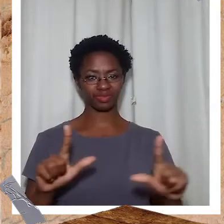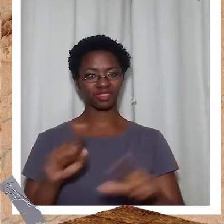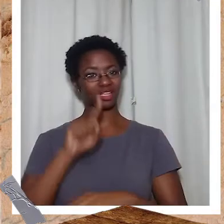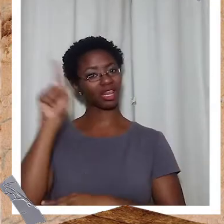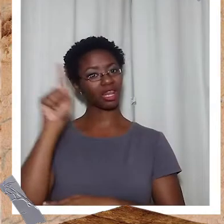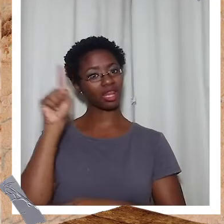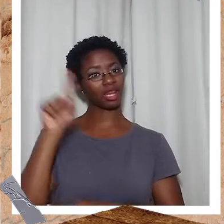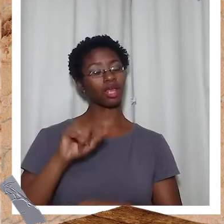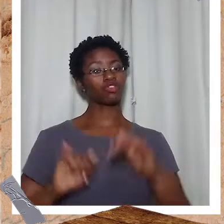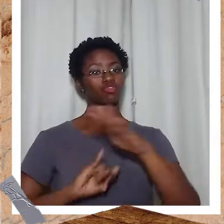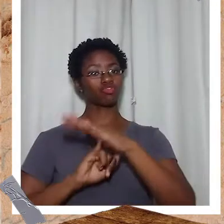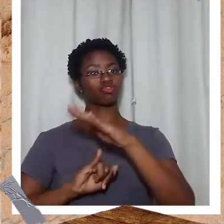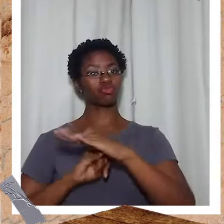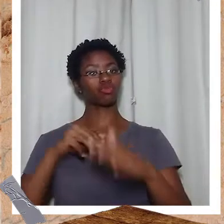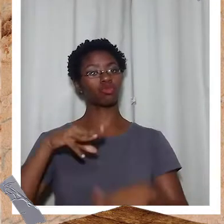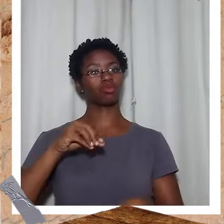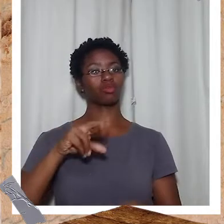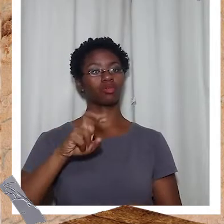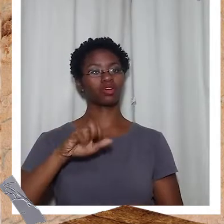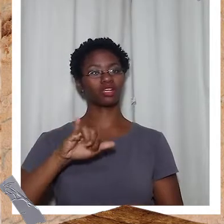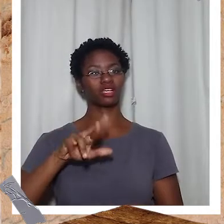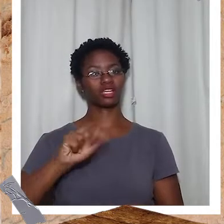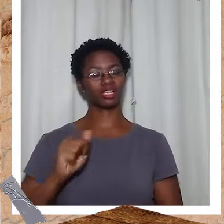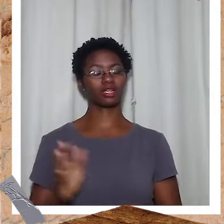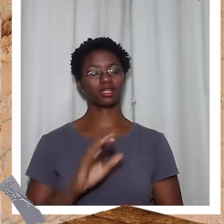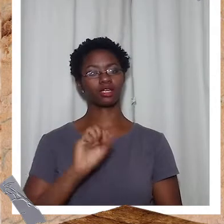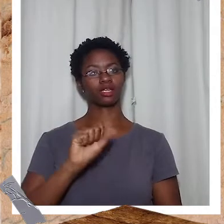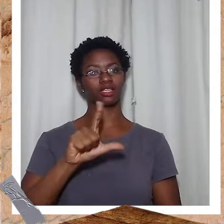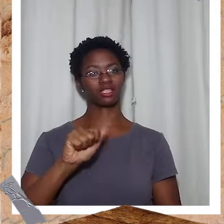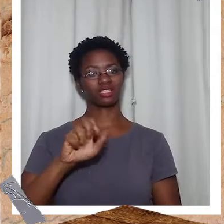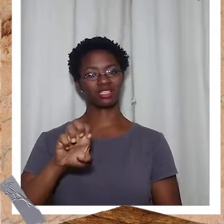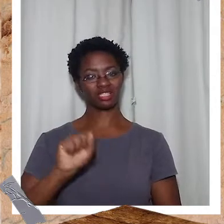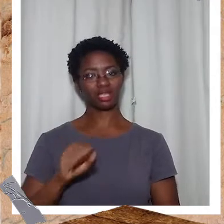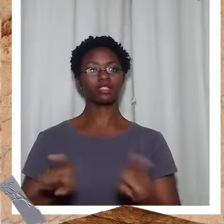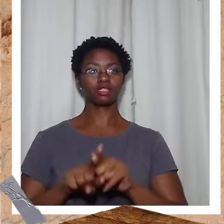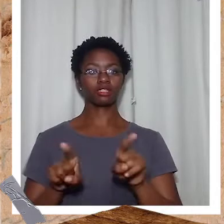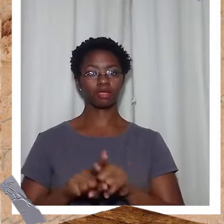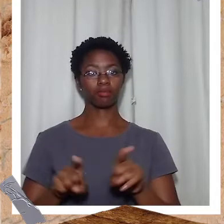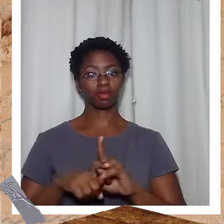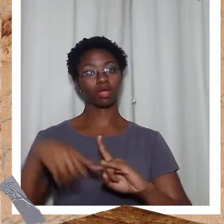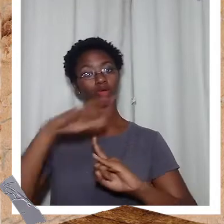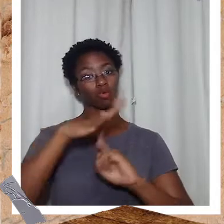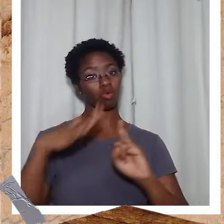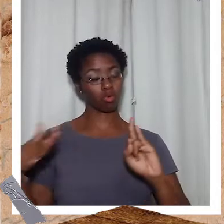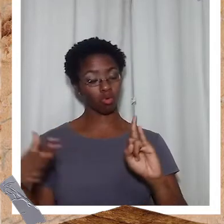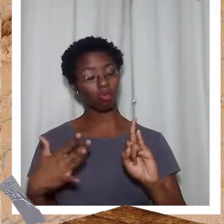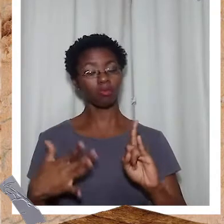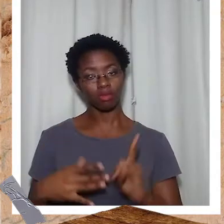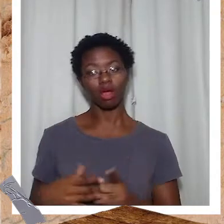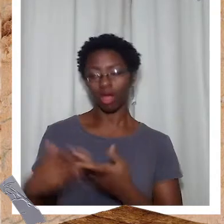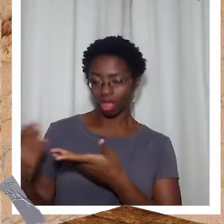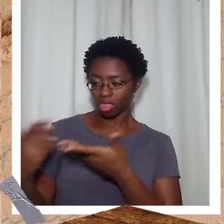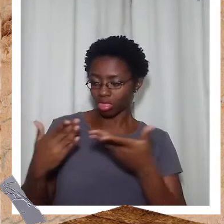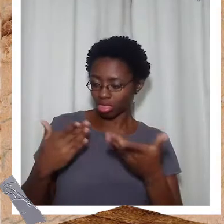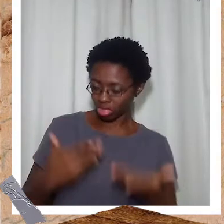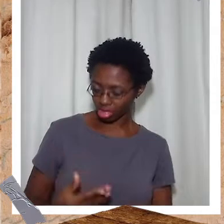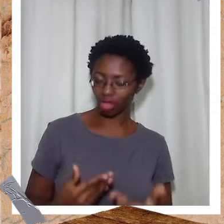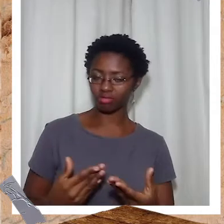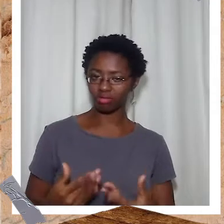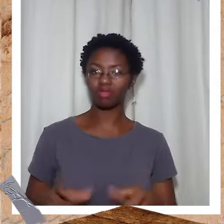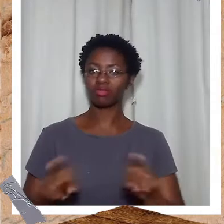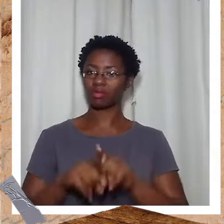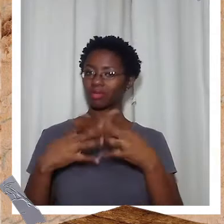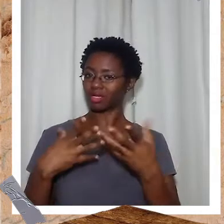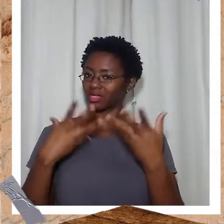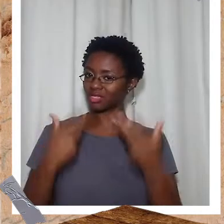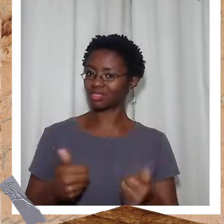Instituto Moreira Salles, e o Museu de Arte do Rio recebeu a direção do Instituto Moreira Salles e aceitou